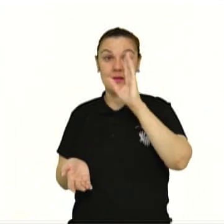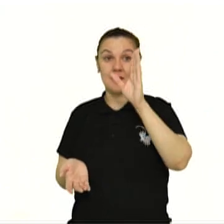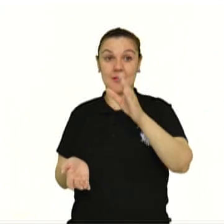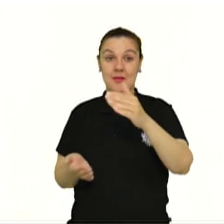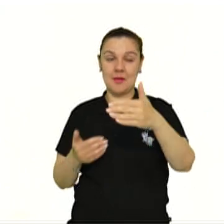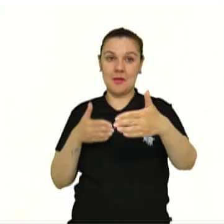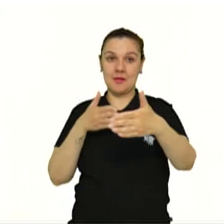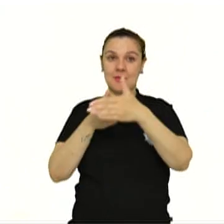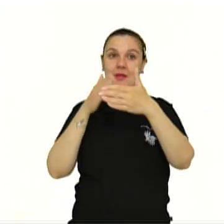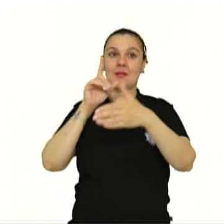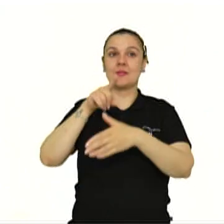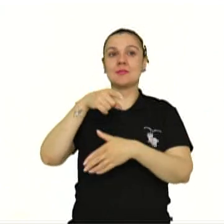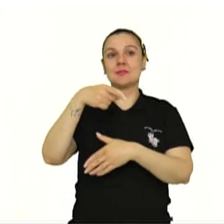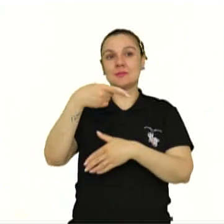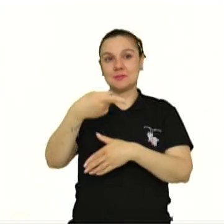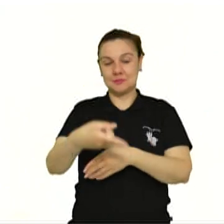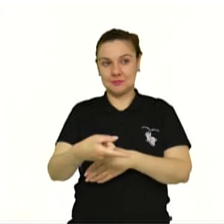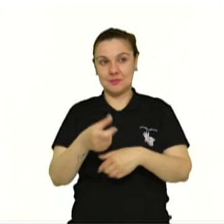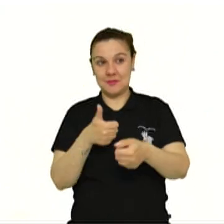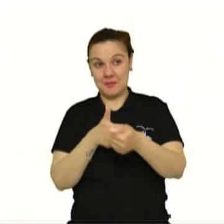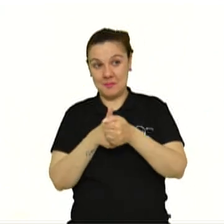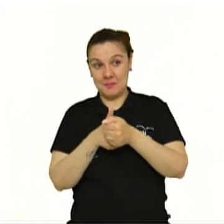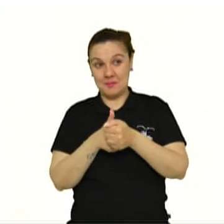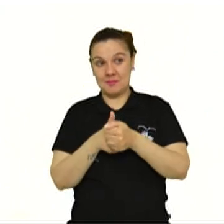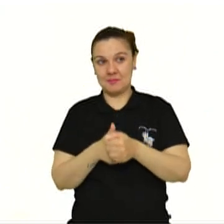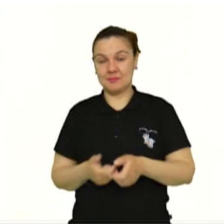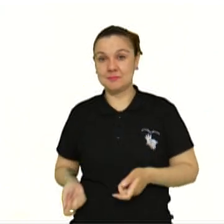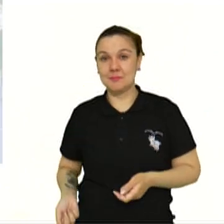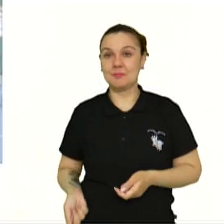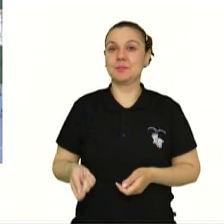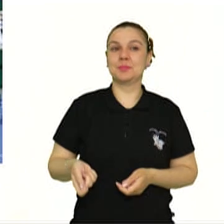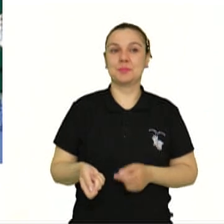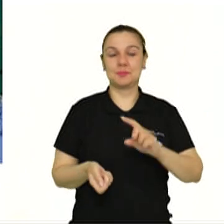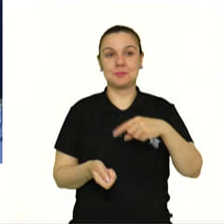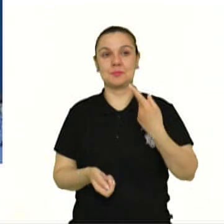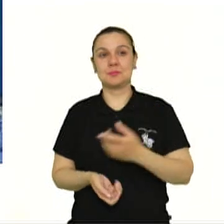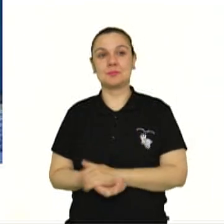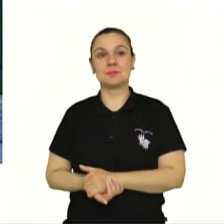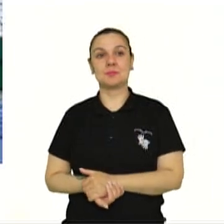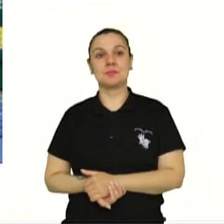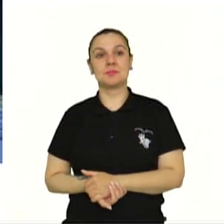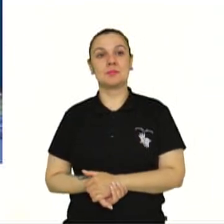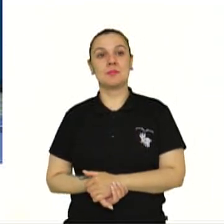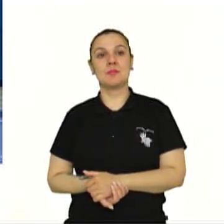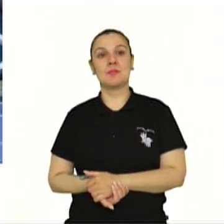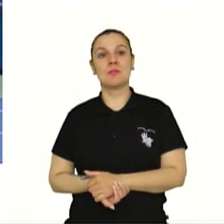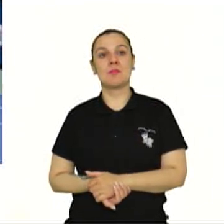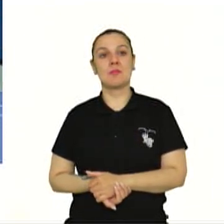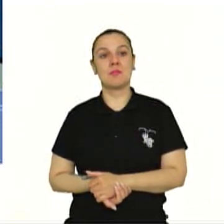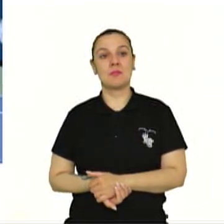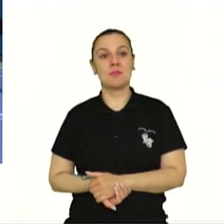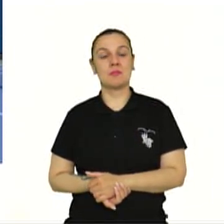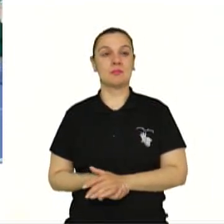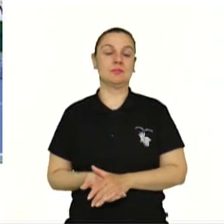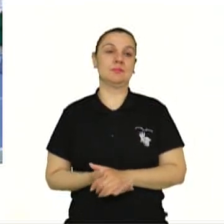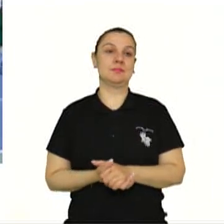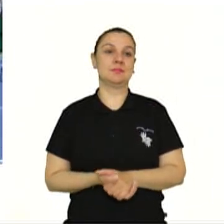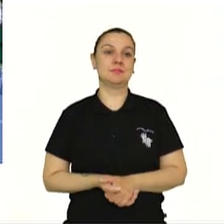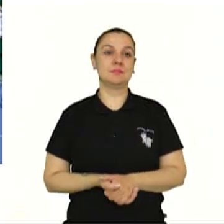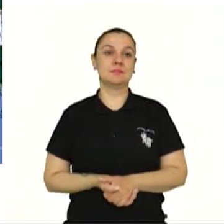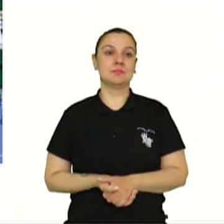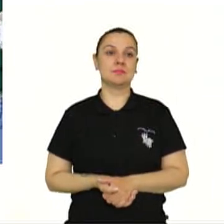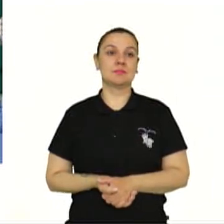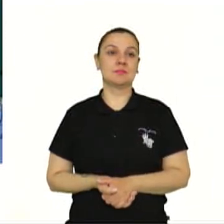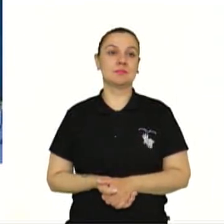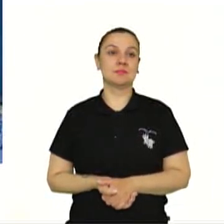bloqueia a trajetória, geralmente é realizado próximo à rede. Então, ele vai bloquear a trajetória da bola, geralmente ela acontece ali na rede, ó,